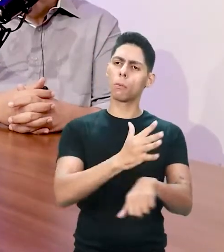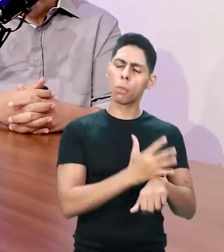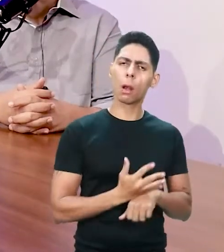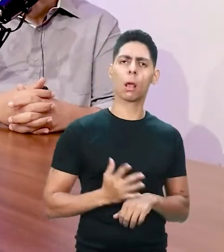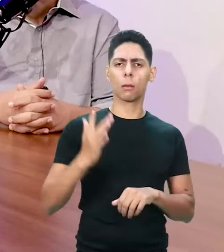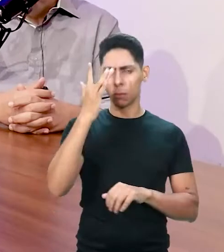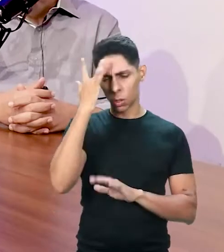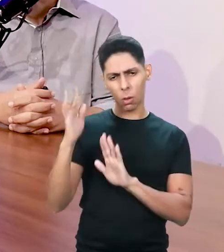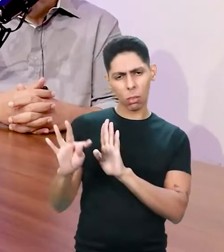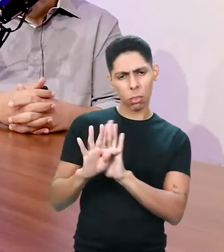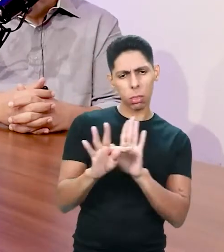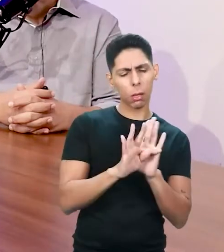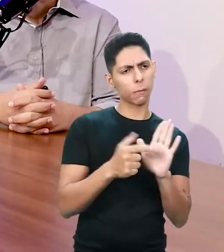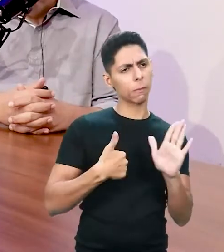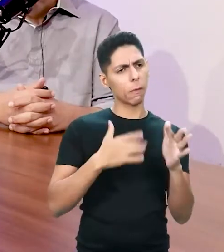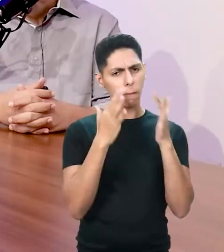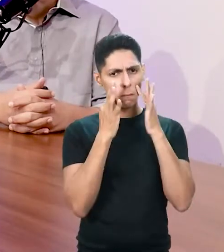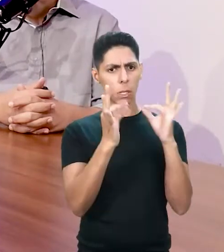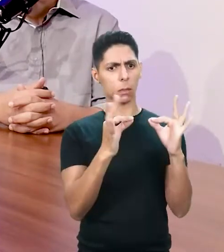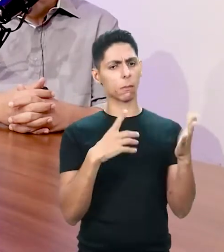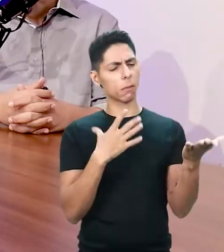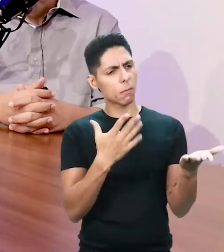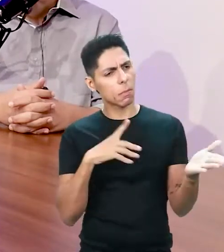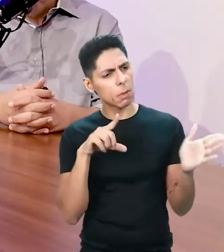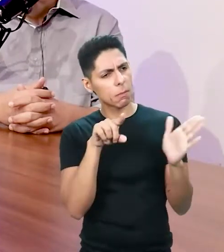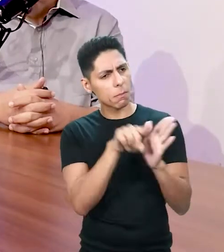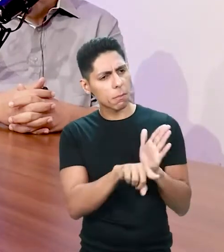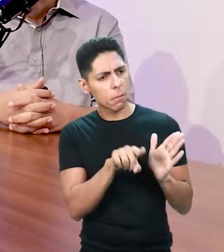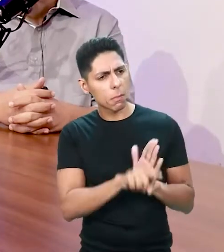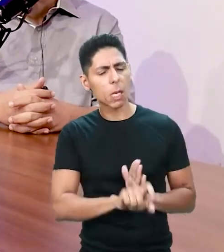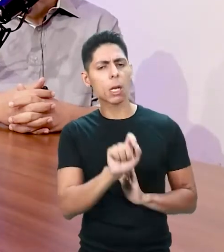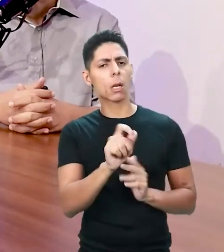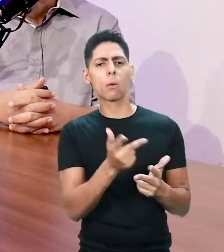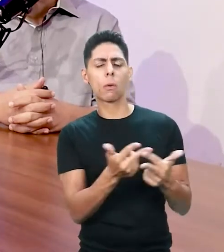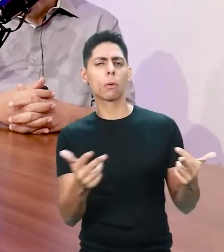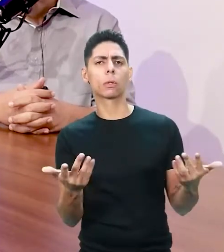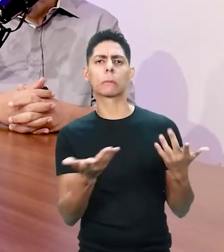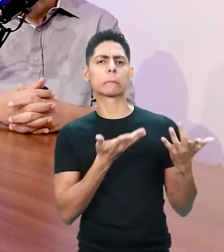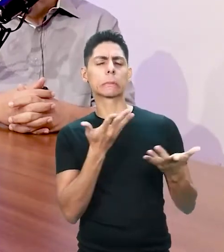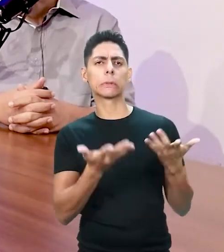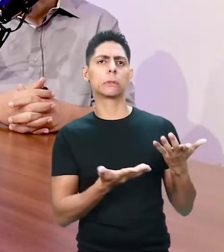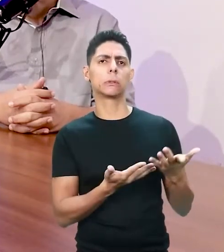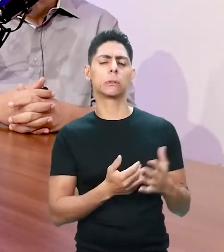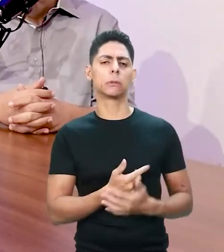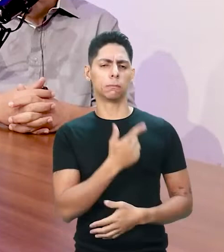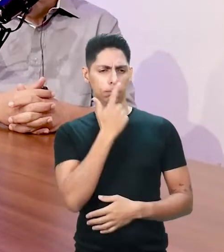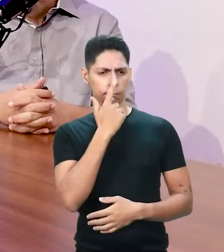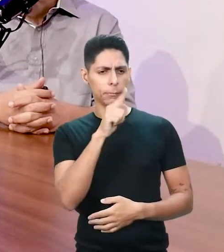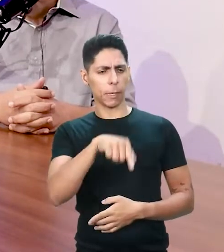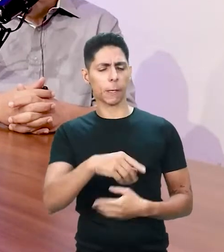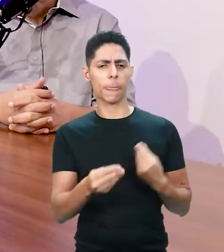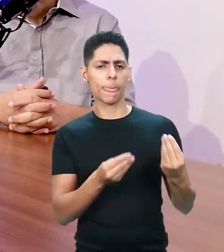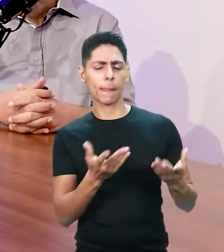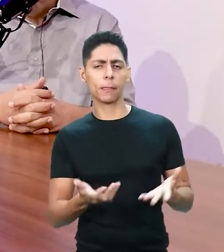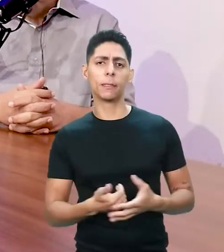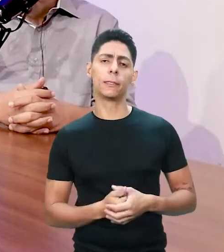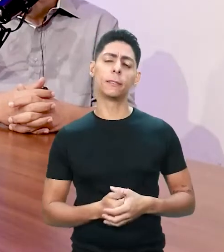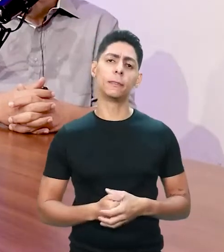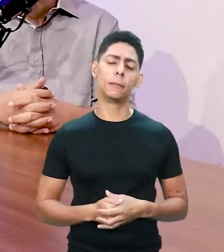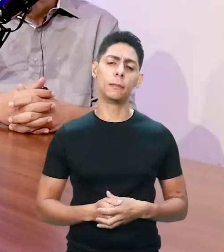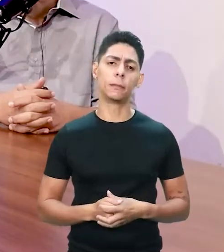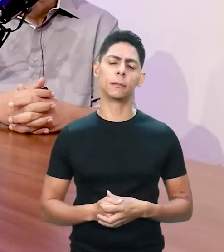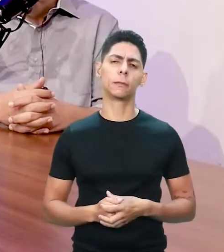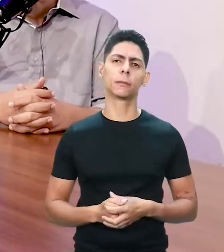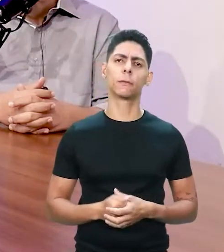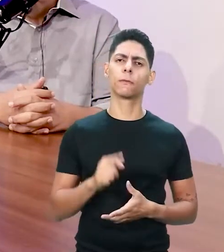de futebol falavam isso. Poxa, você está me perguntando uma coisa que só... Eles diziam isso mesmo, que o Sebastião Araújo foi técnico do Fluminense, falava assim,